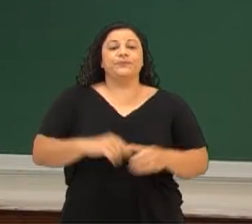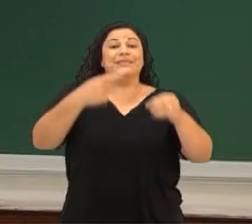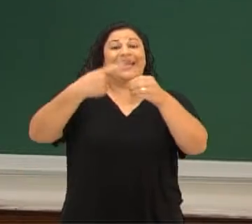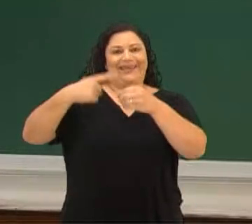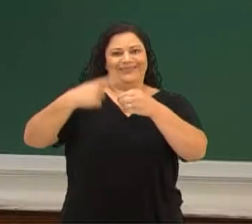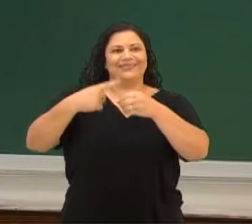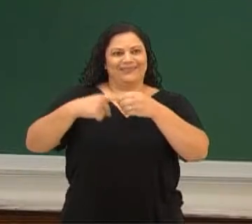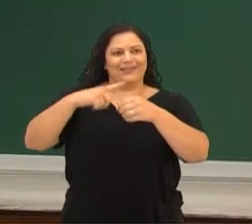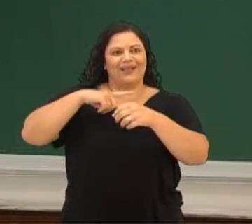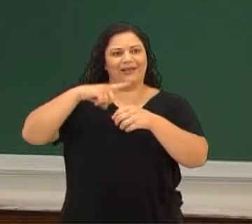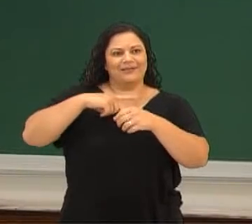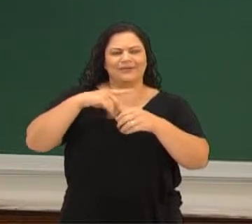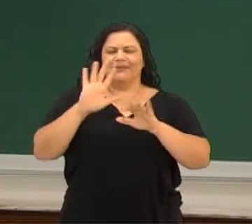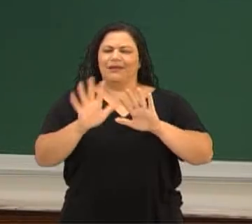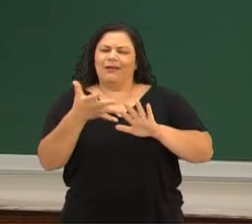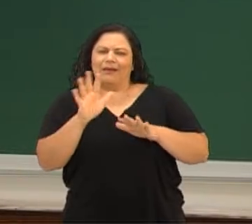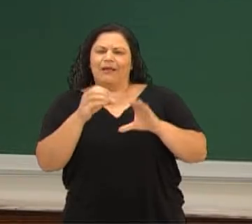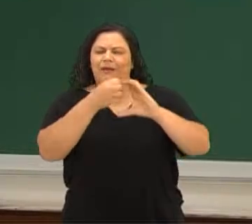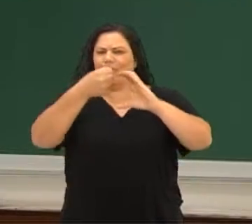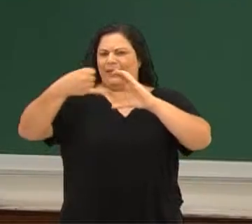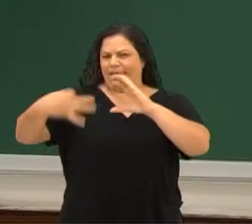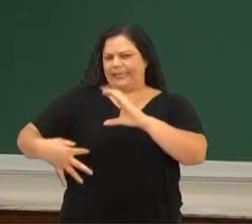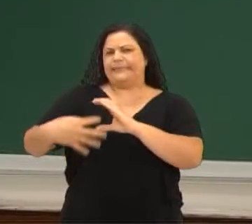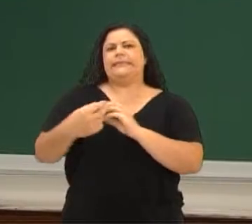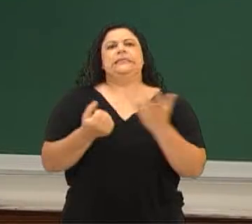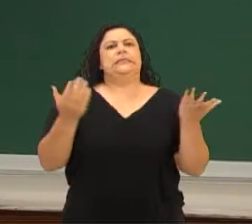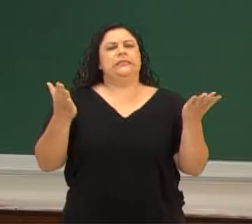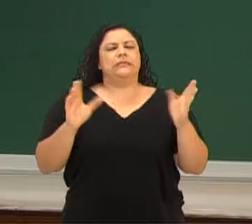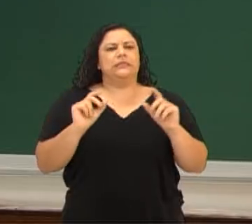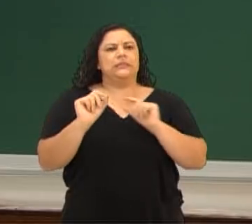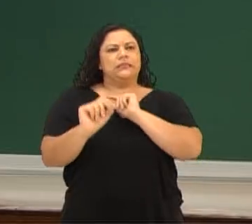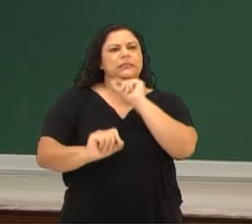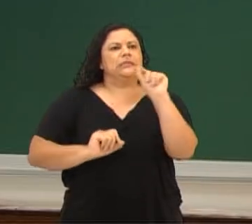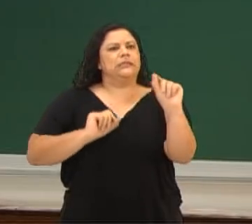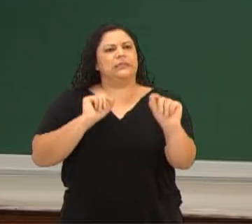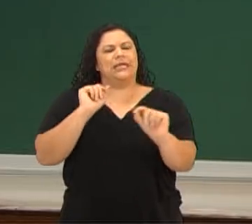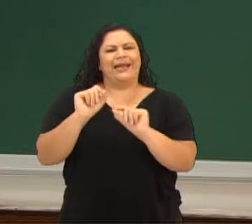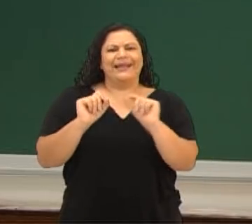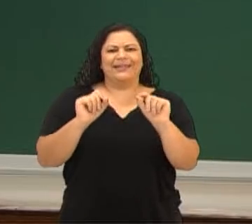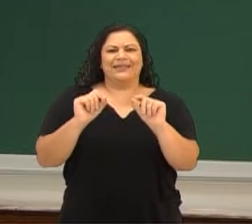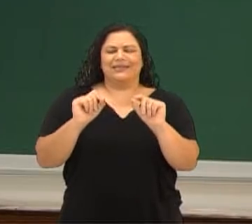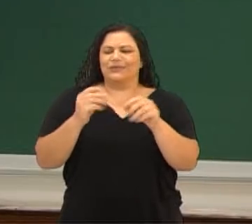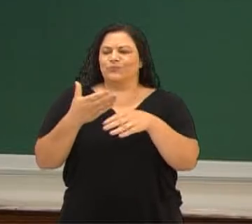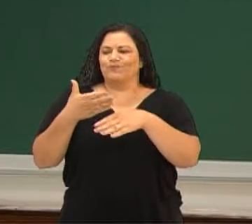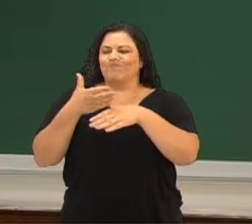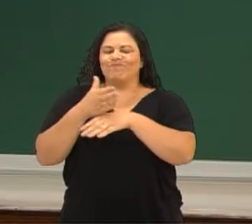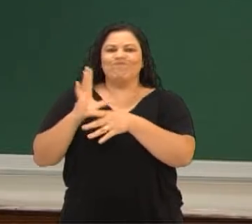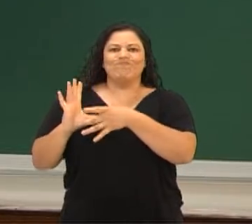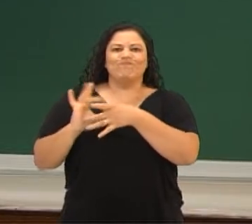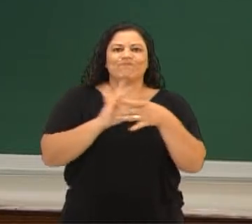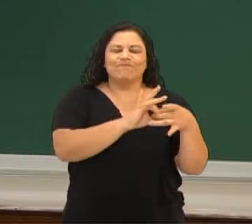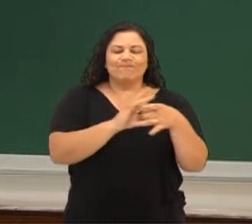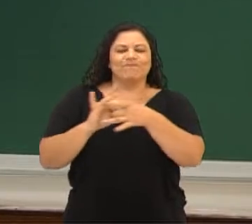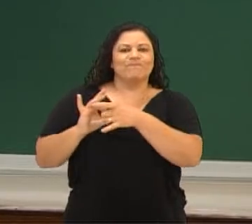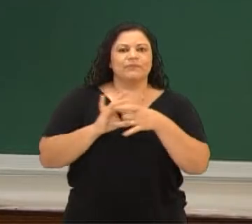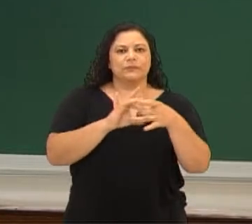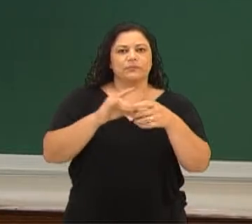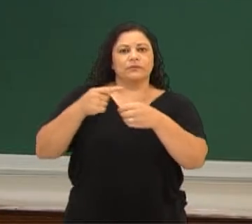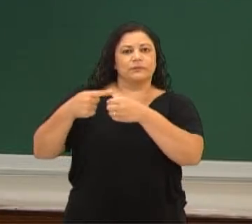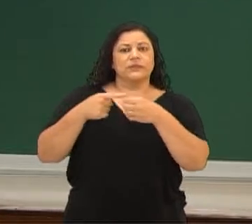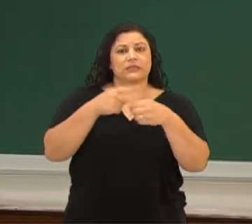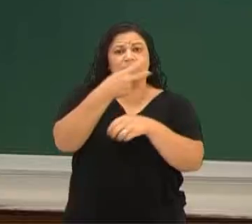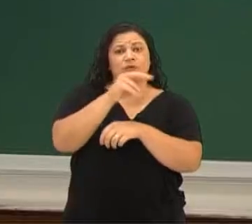As cidades africanas é uma característica que tem dificultado também a integração das cidades, né? Elas